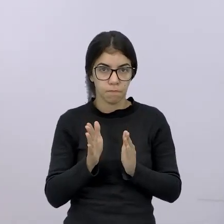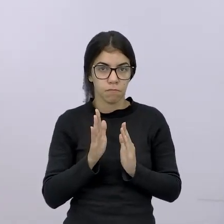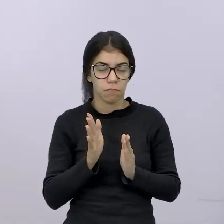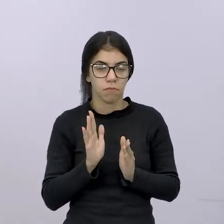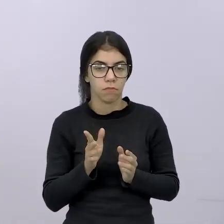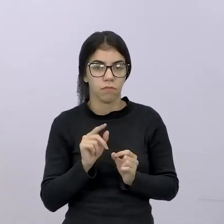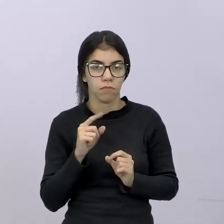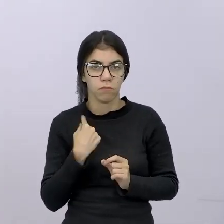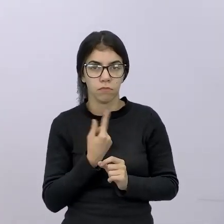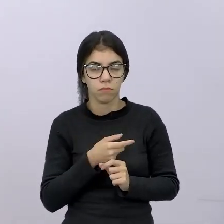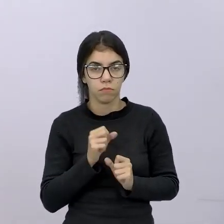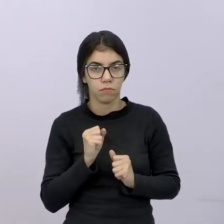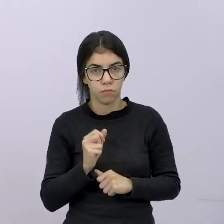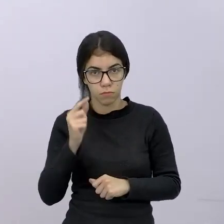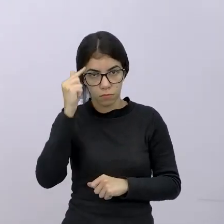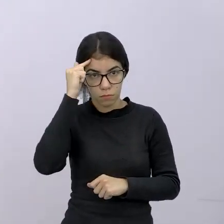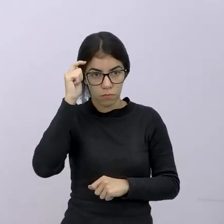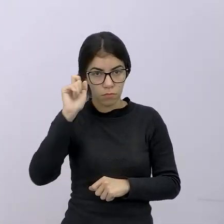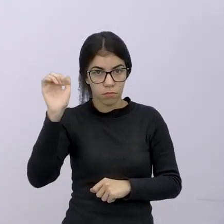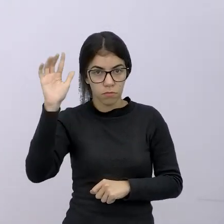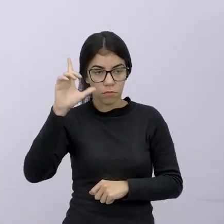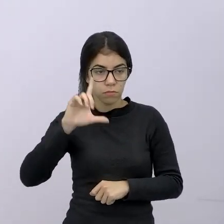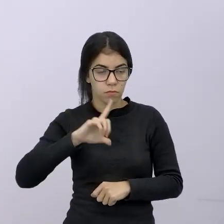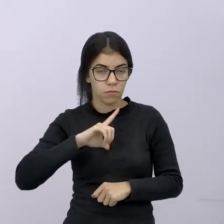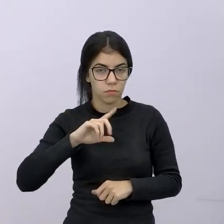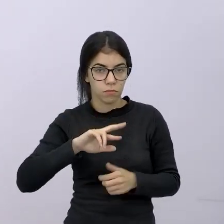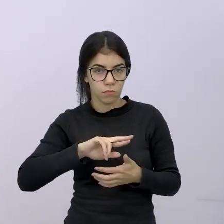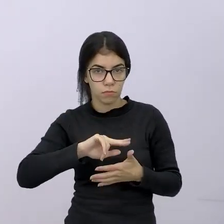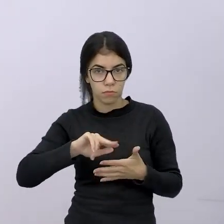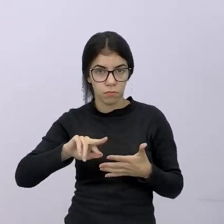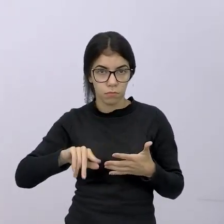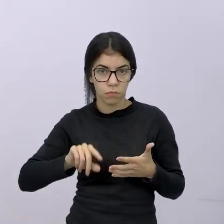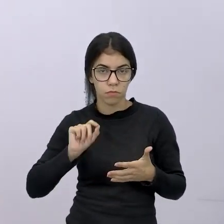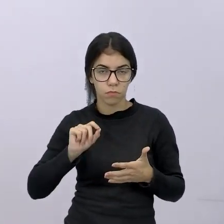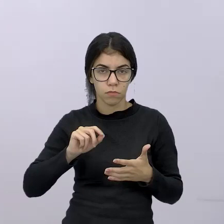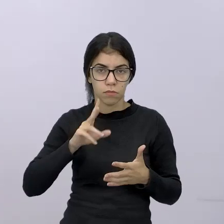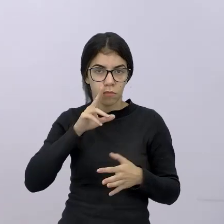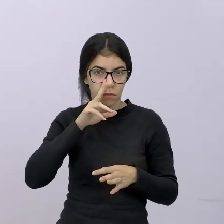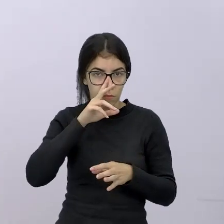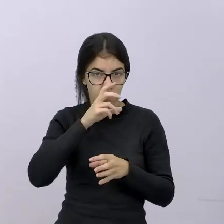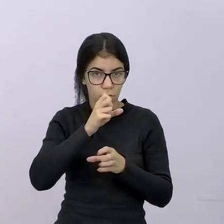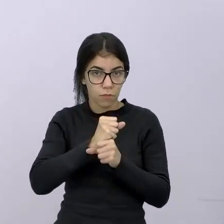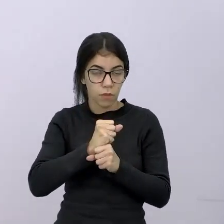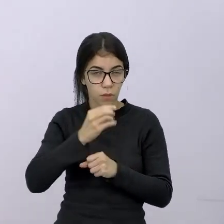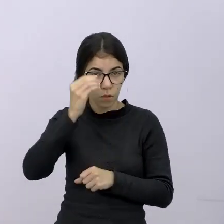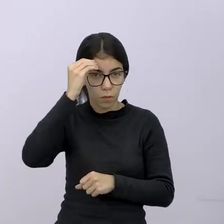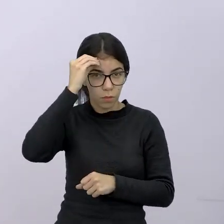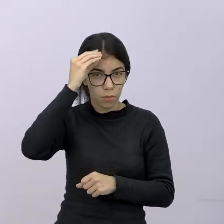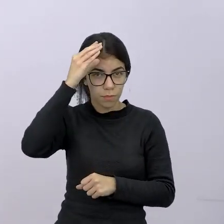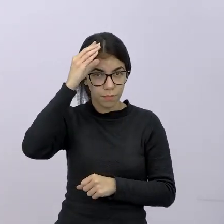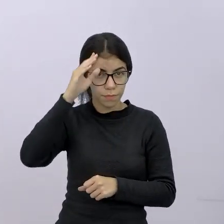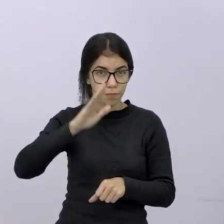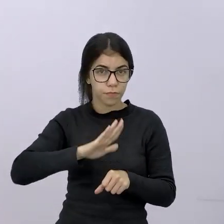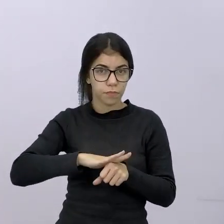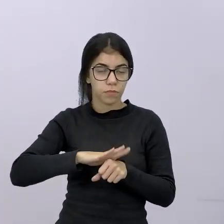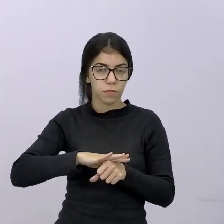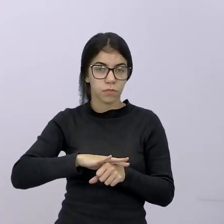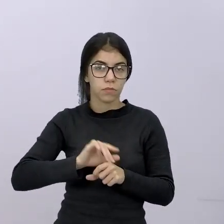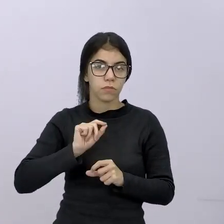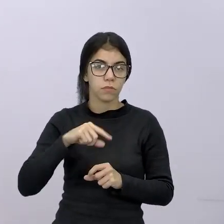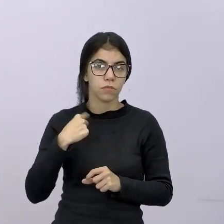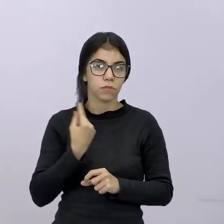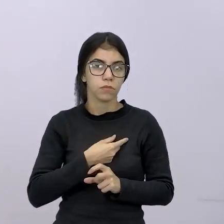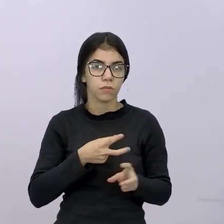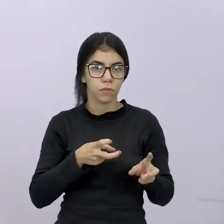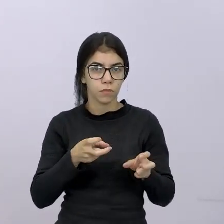gente pode pensar que existe também uma certa força do conhecimento que faz com que a gente olhe